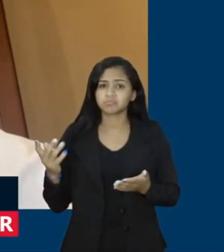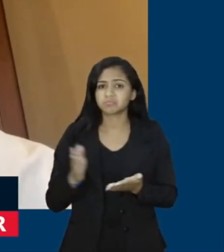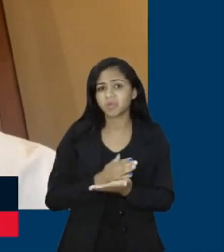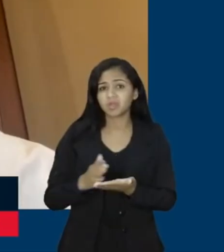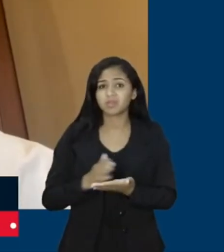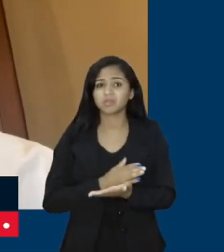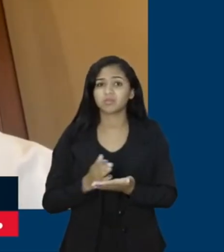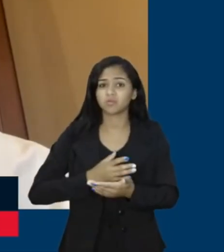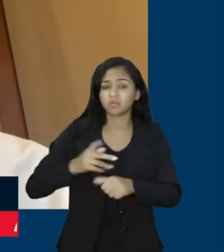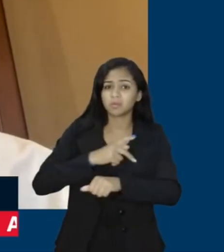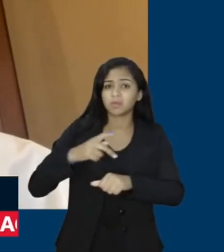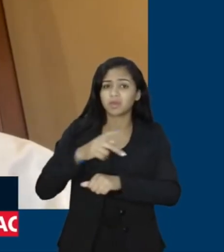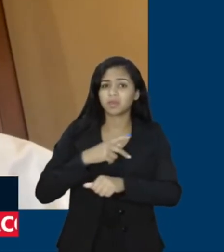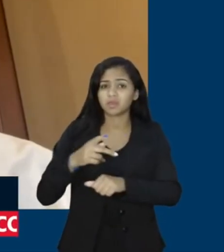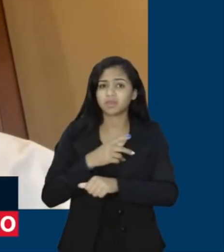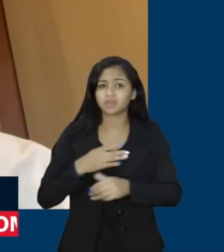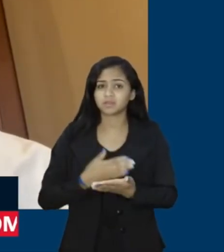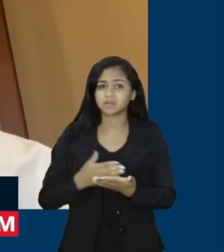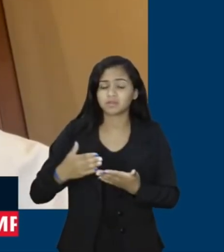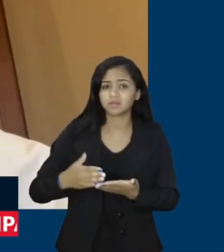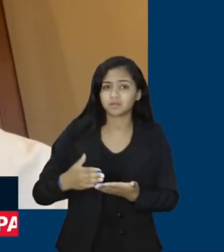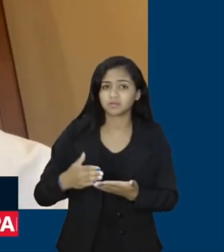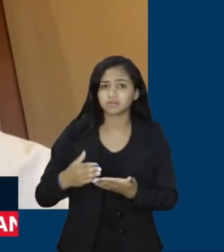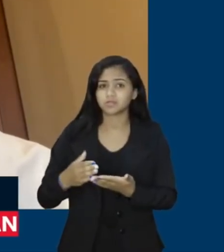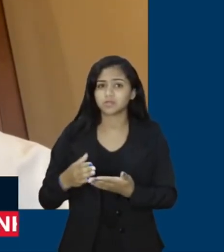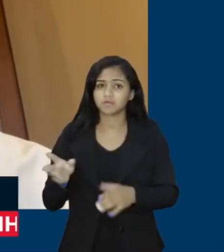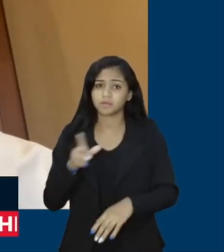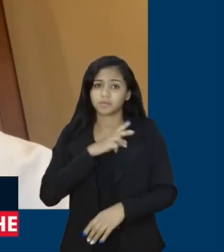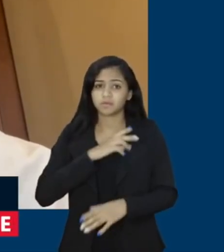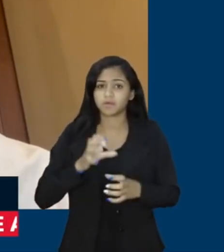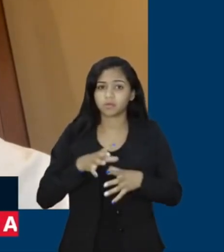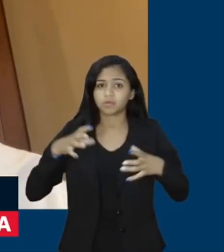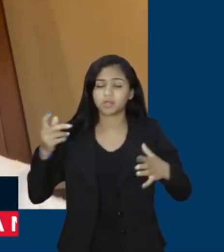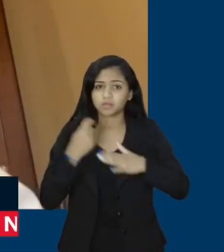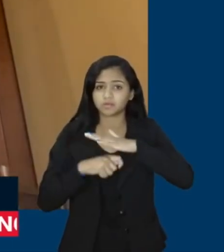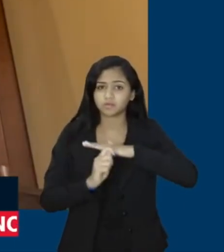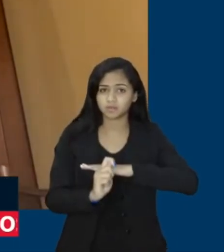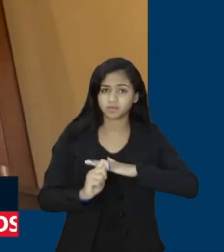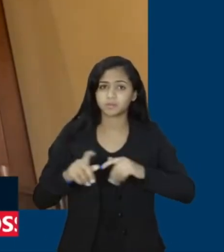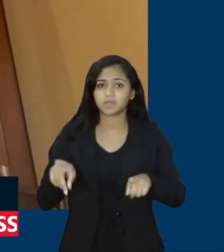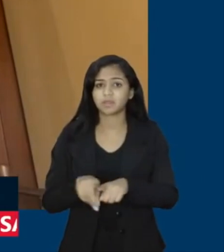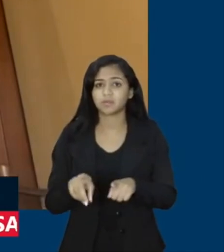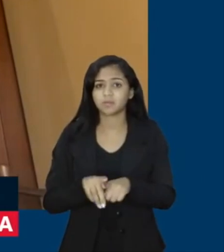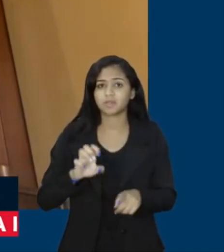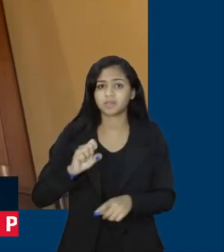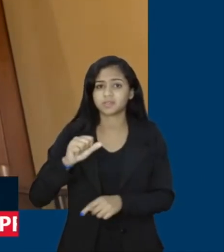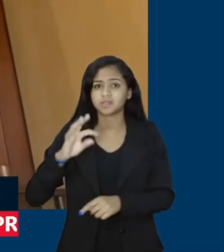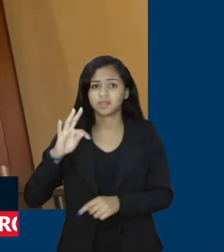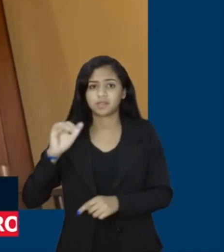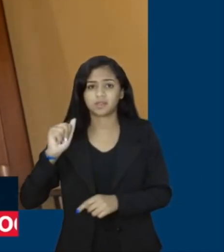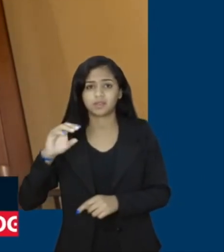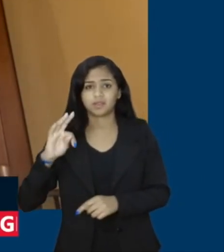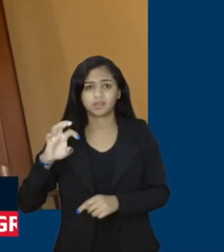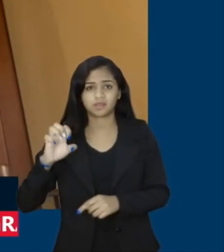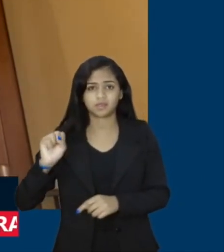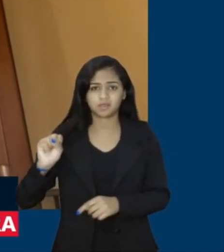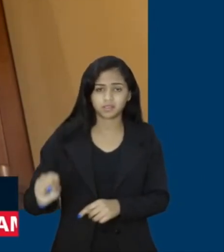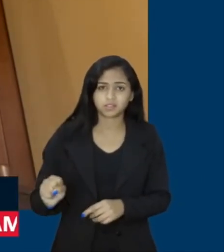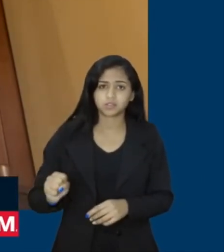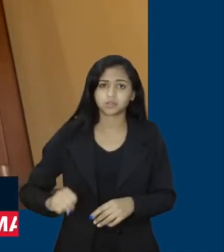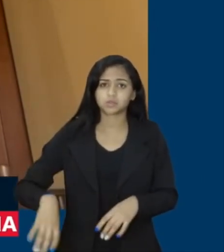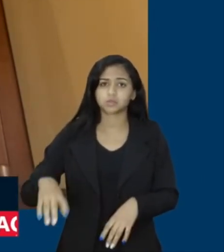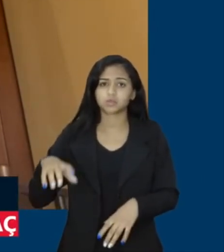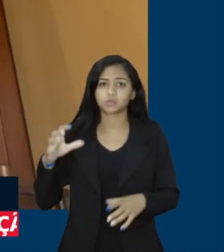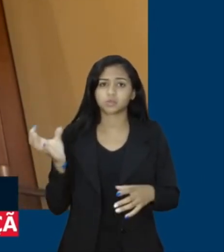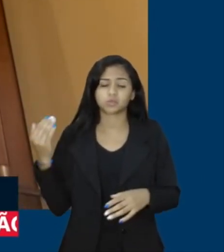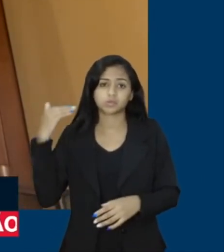parte da iniciativa privada e outro volume grande de investimentos pelas estatais, os bancos públicos. Nós estamos falando do quê?